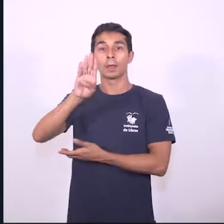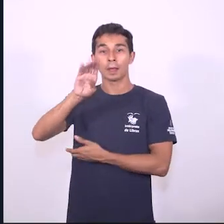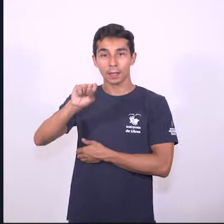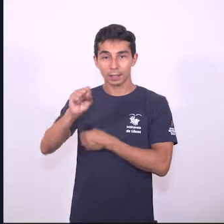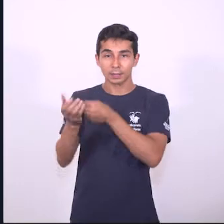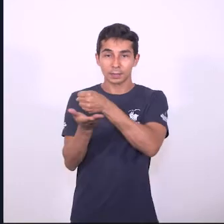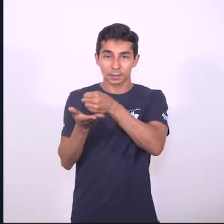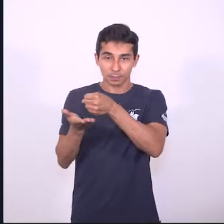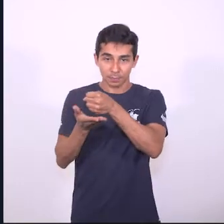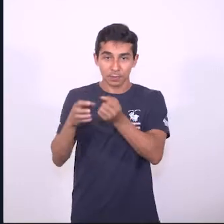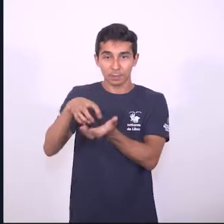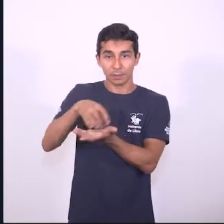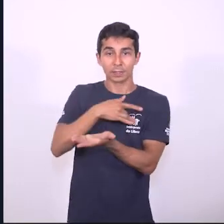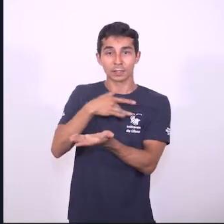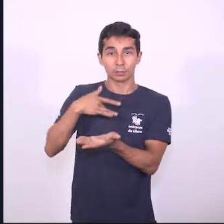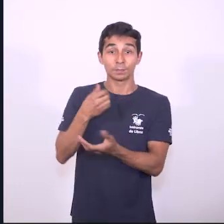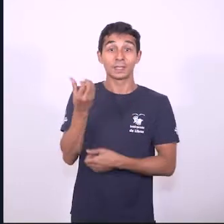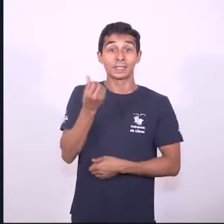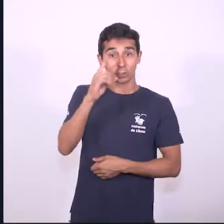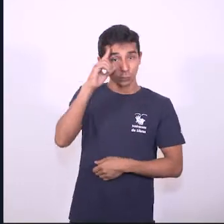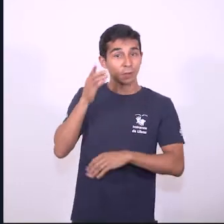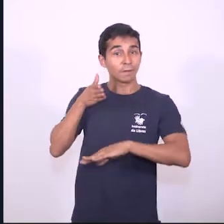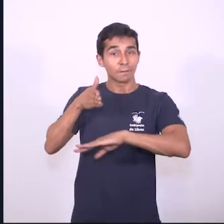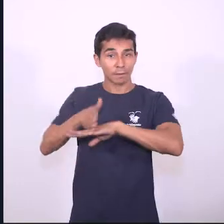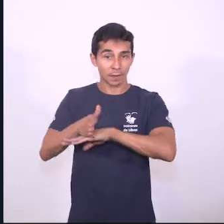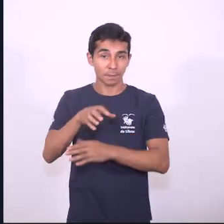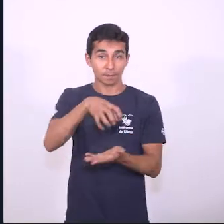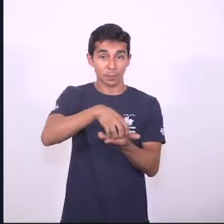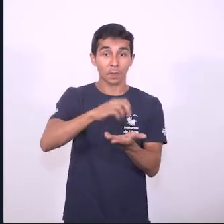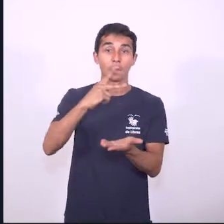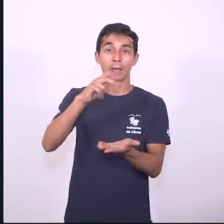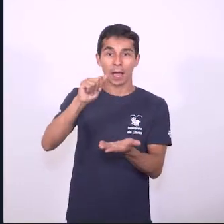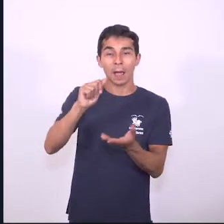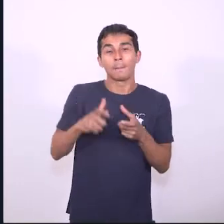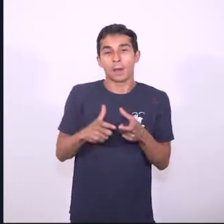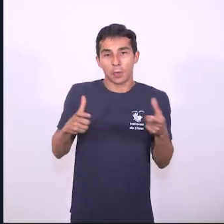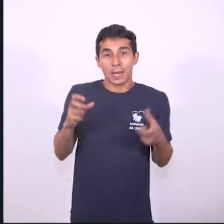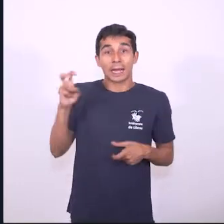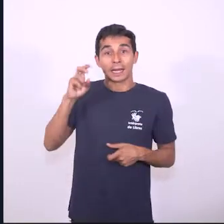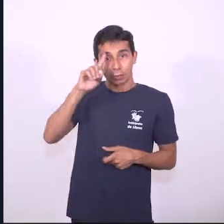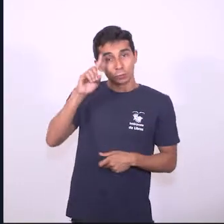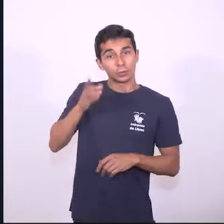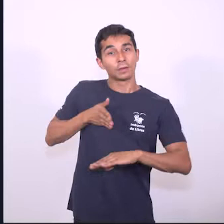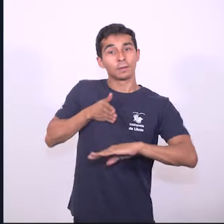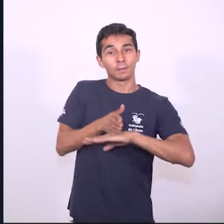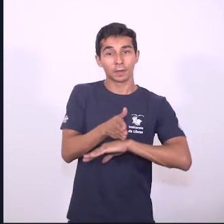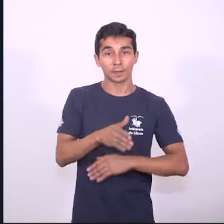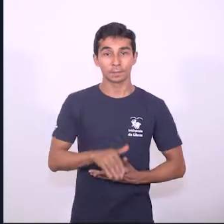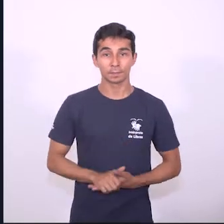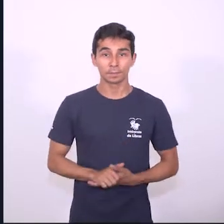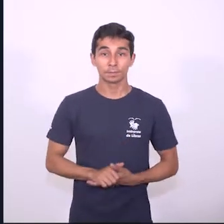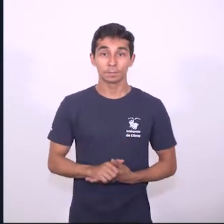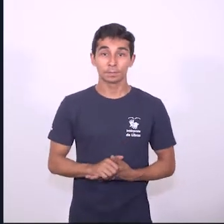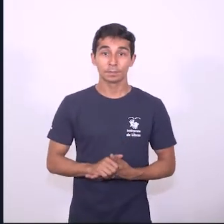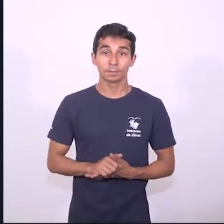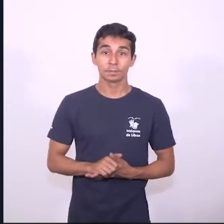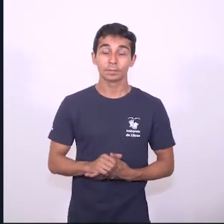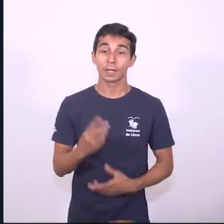unidade de pronto atendimento, no PA, no 5º dia. 30% do SRAG, do